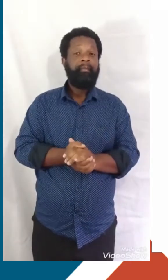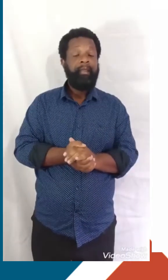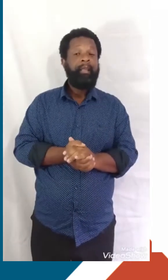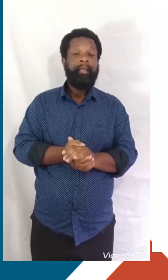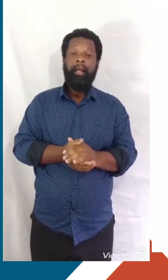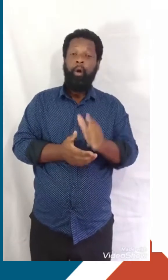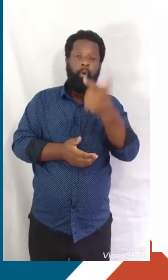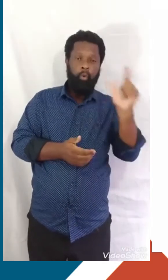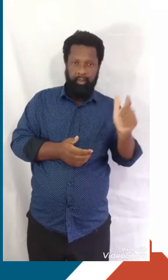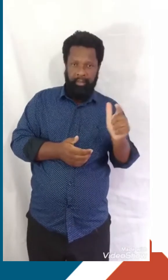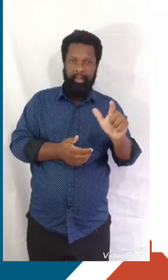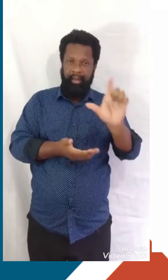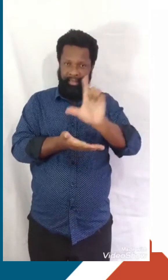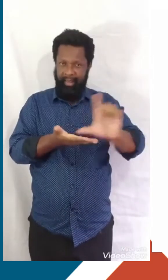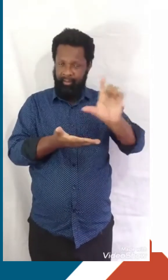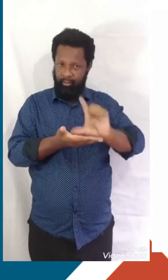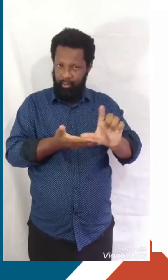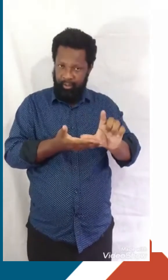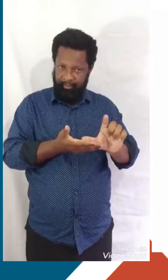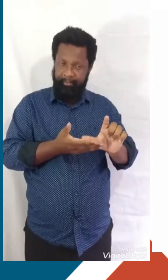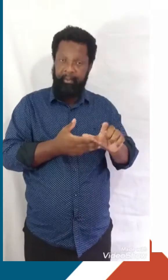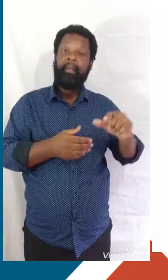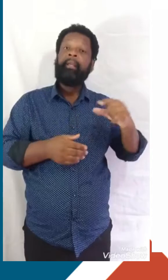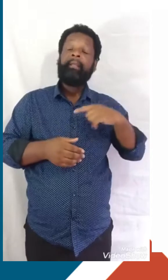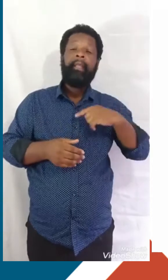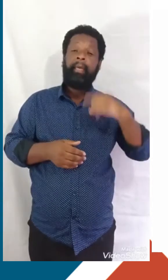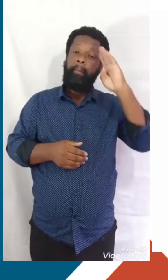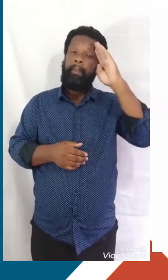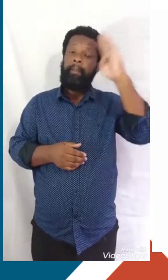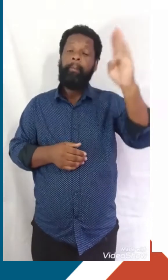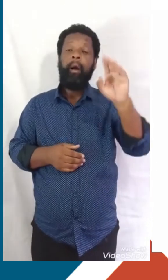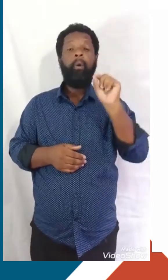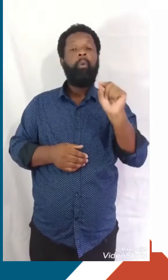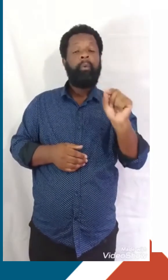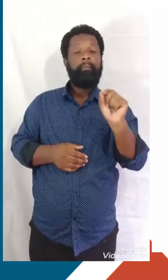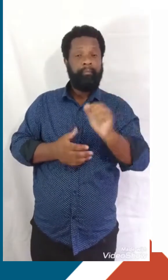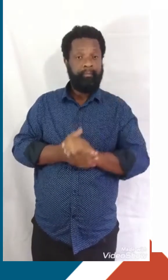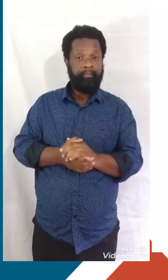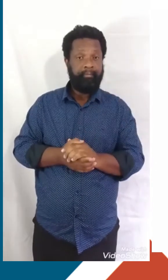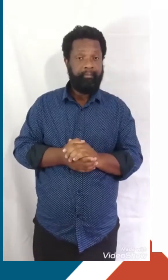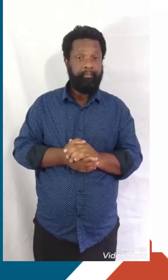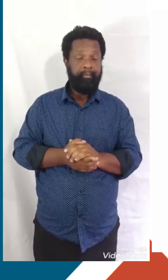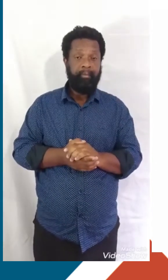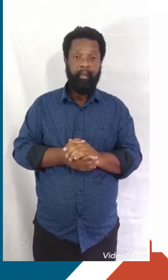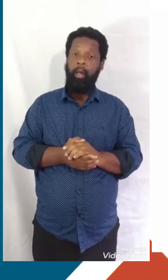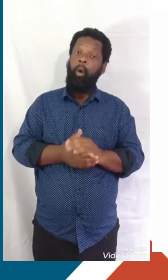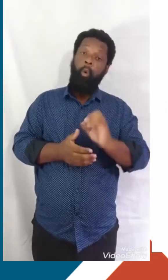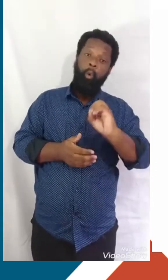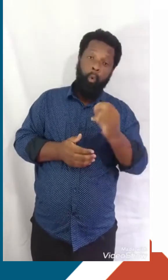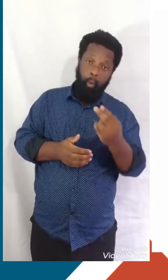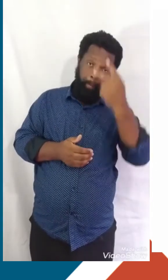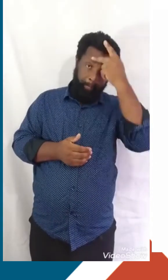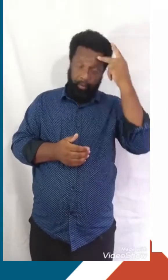praxis, também proveniente do concretismo, tem como principal representante ou